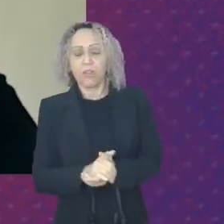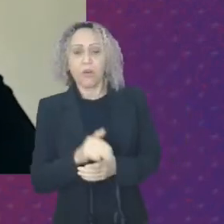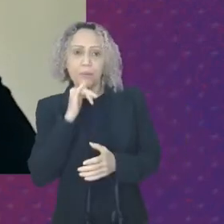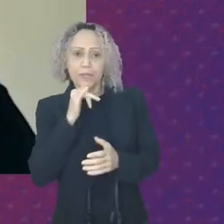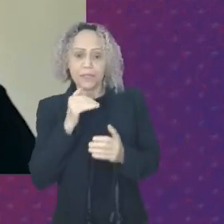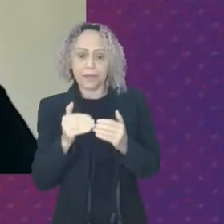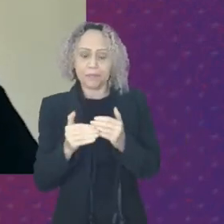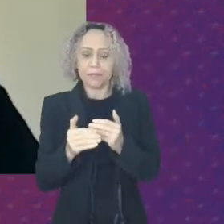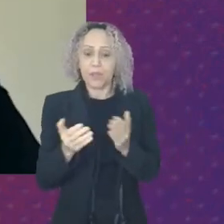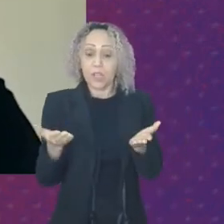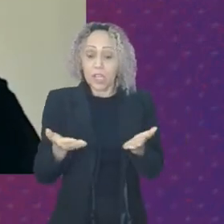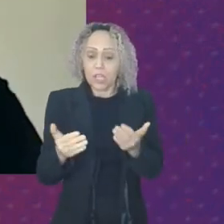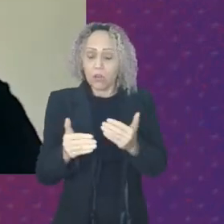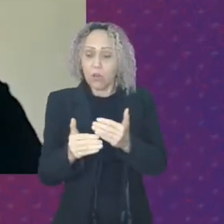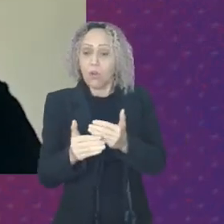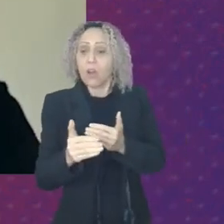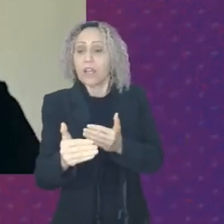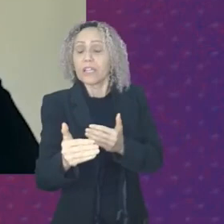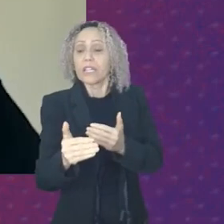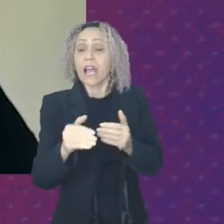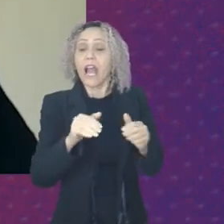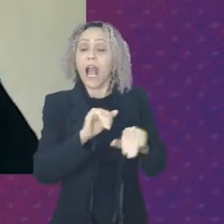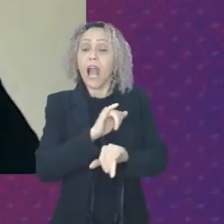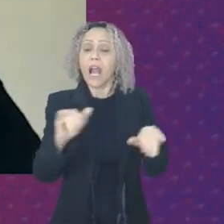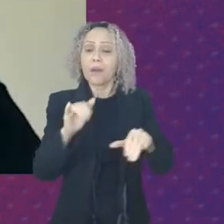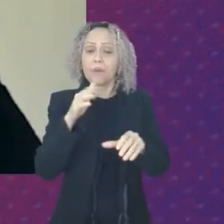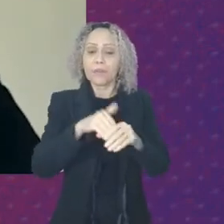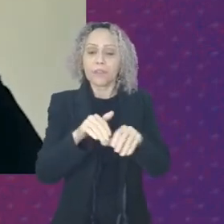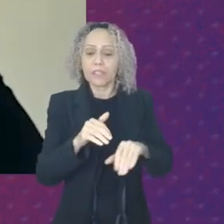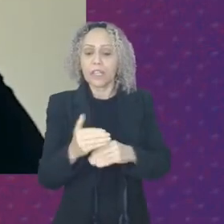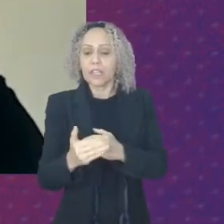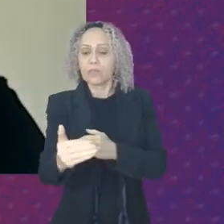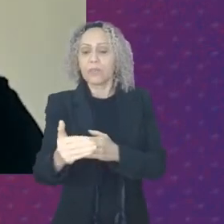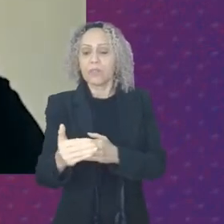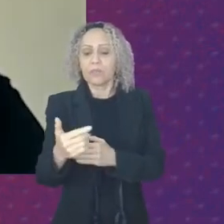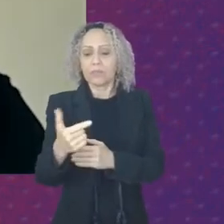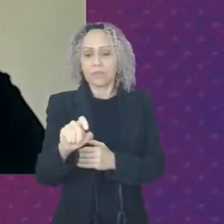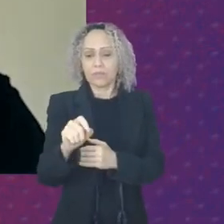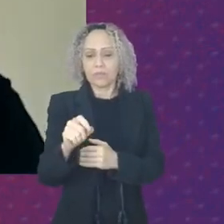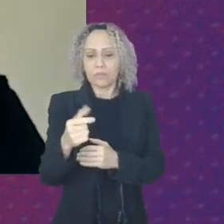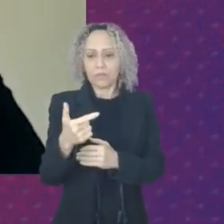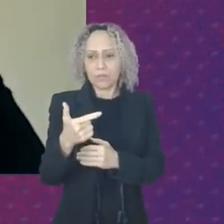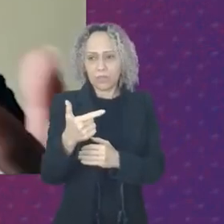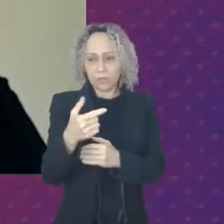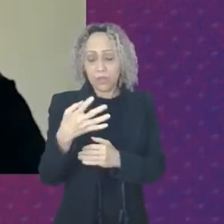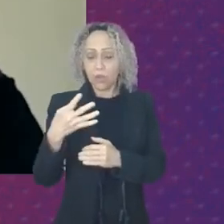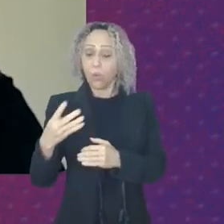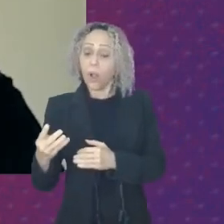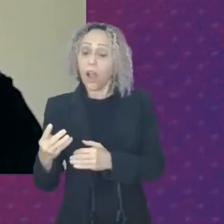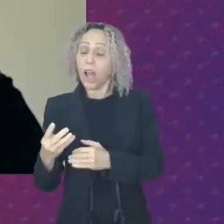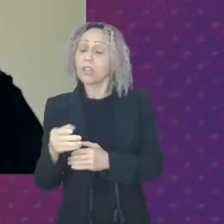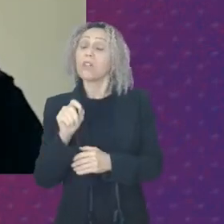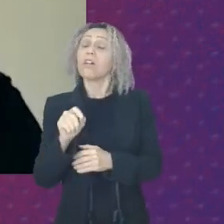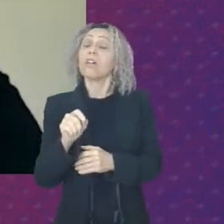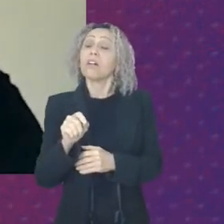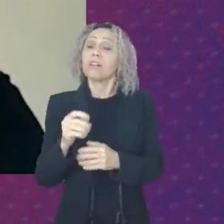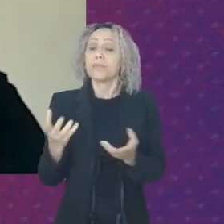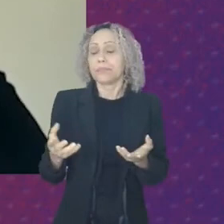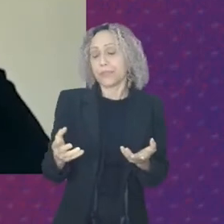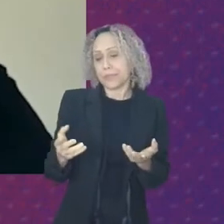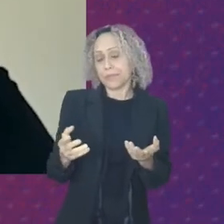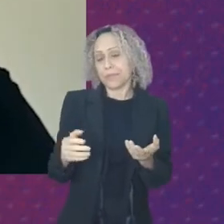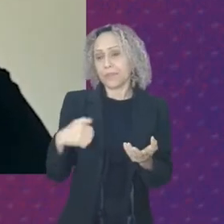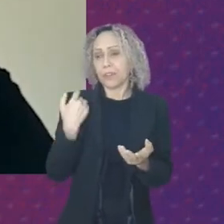ano, elas virão carregadas de diversos temas. Agora nós voltamos à presidência com o companheiro Lula, temos nossas ministras, temos